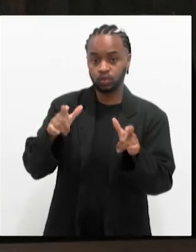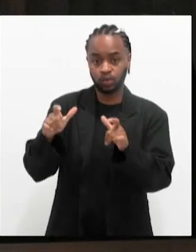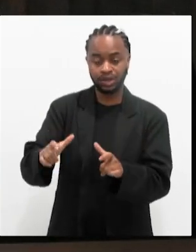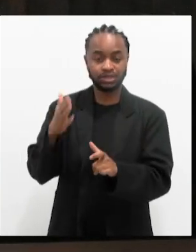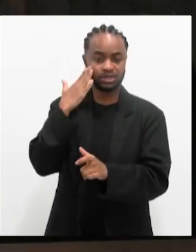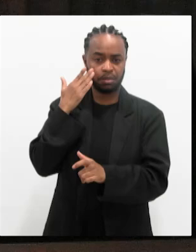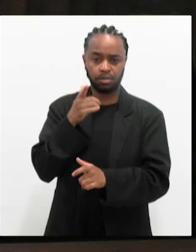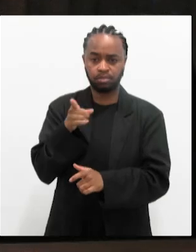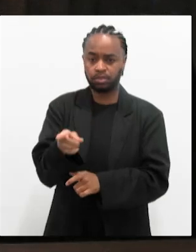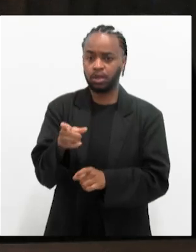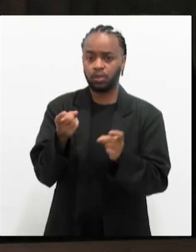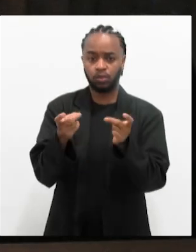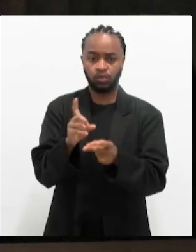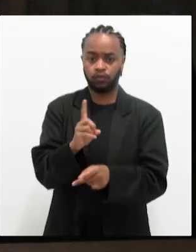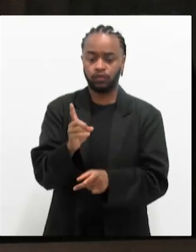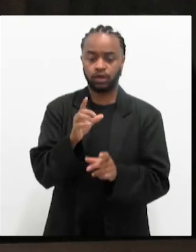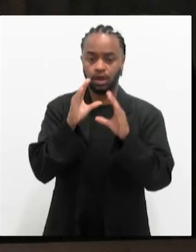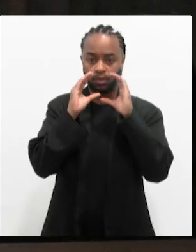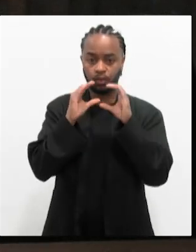hambúrguer.